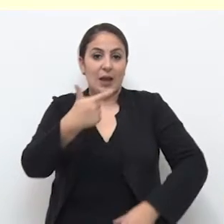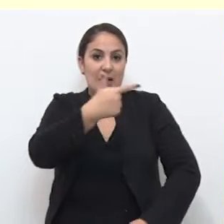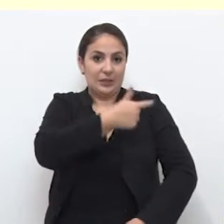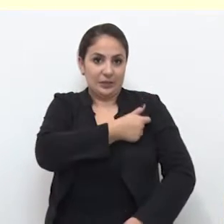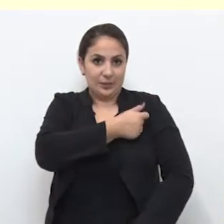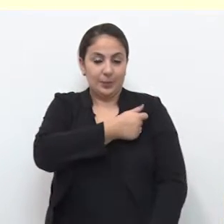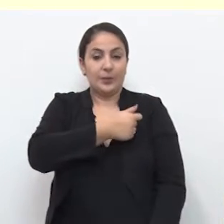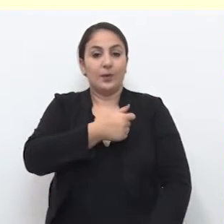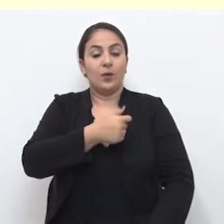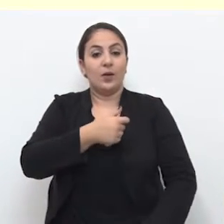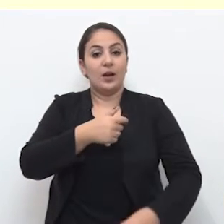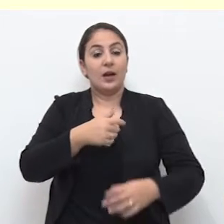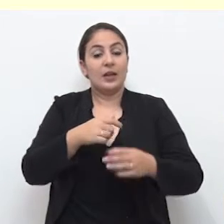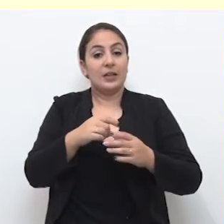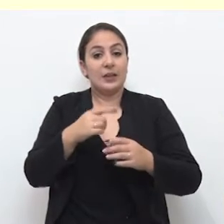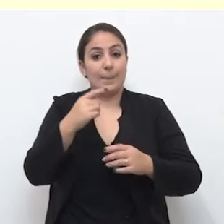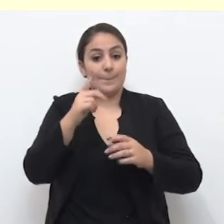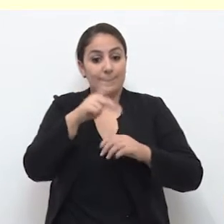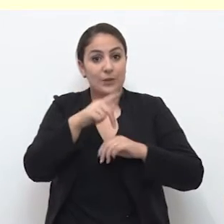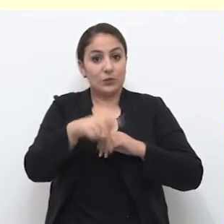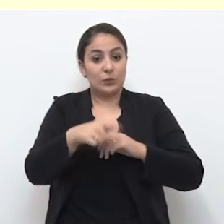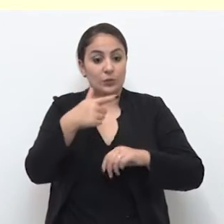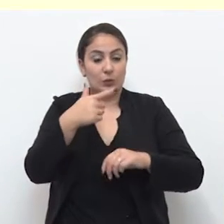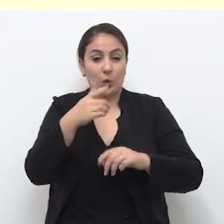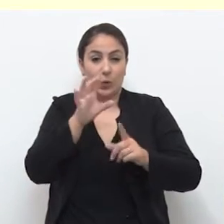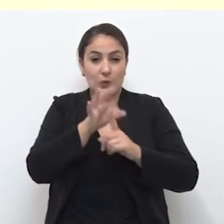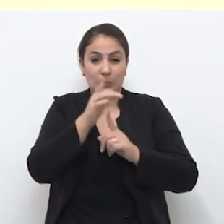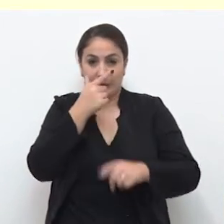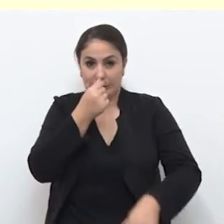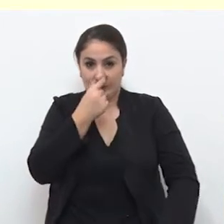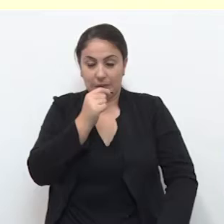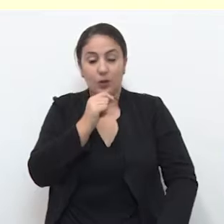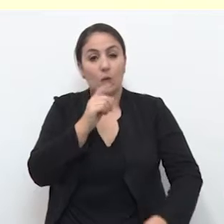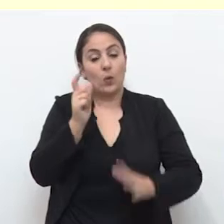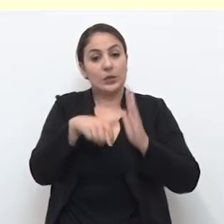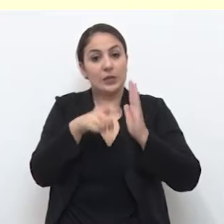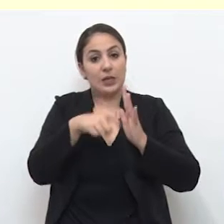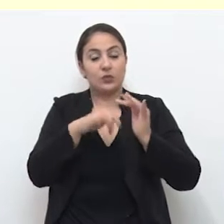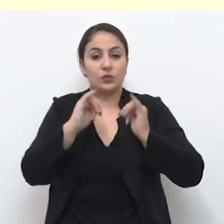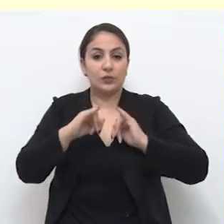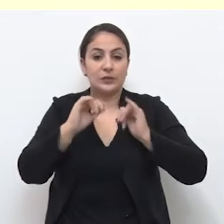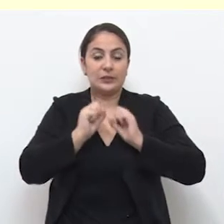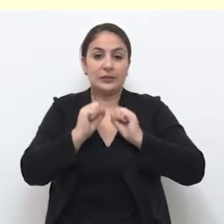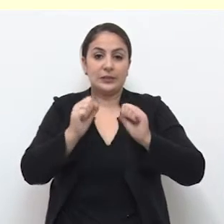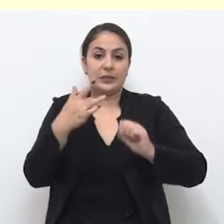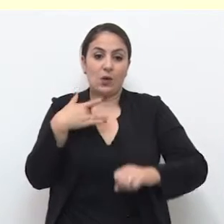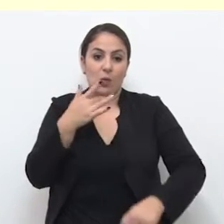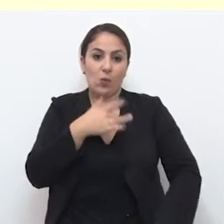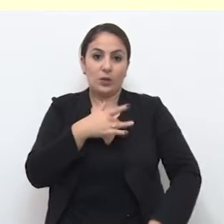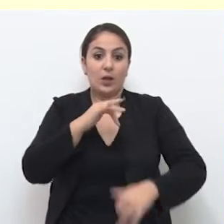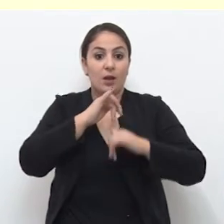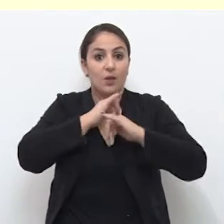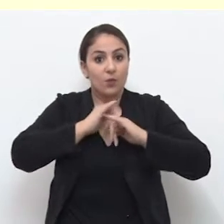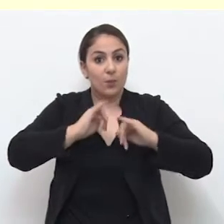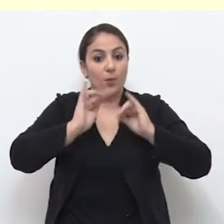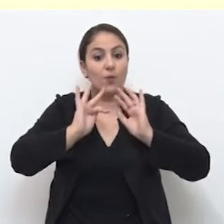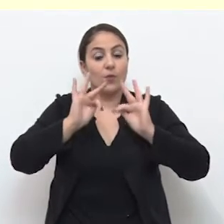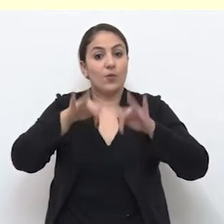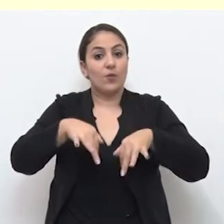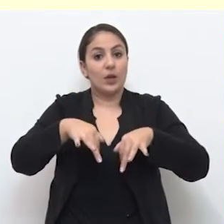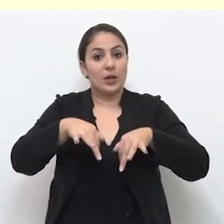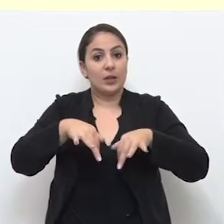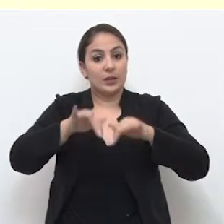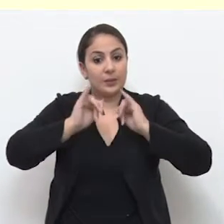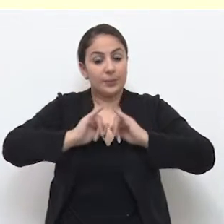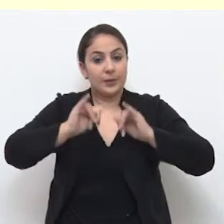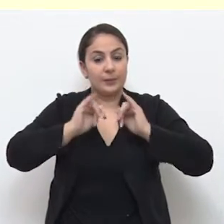imunizadas em Passo Fundo na vacinação contra a gripe. Os dados foram divulgados pela Secretaria da Saúde, que anunciou o fim